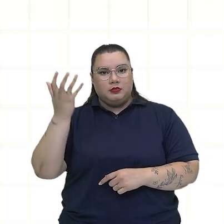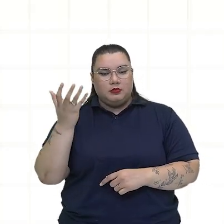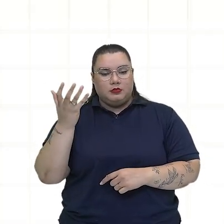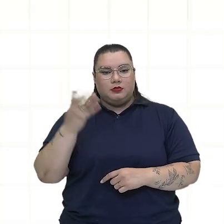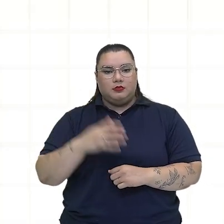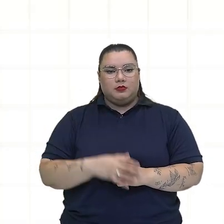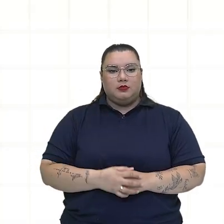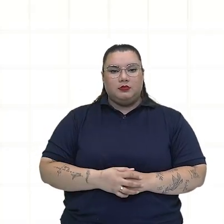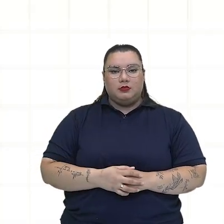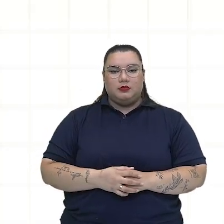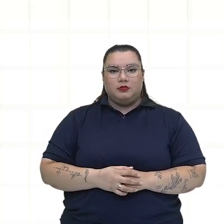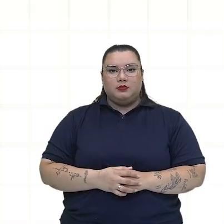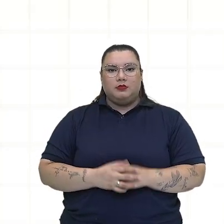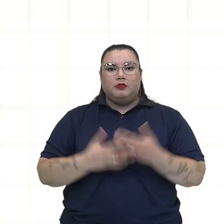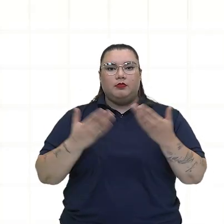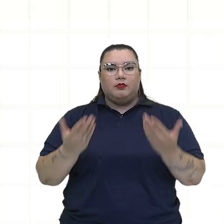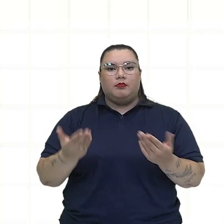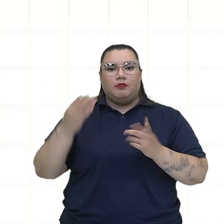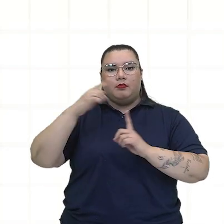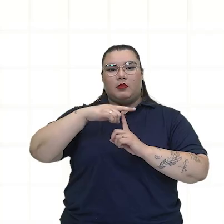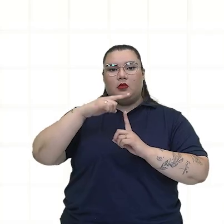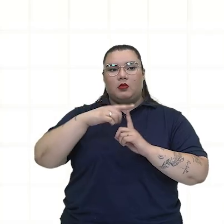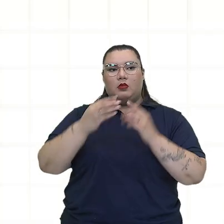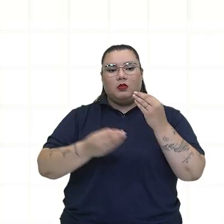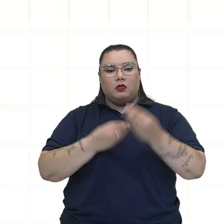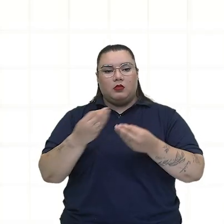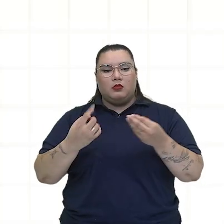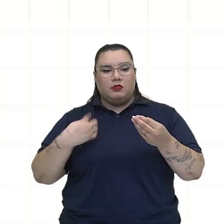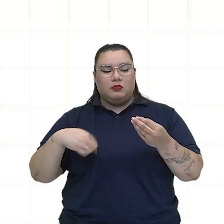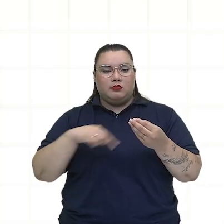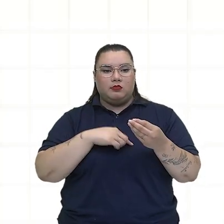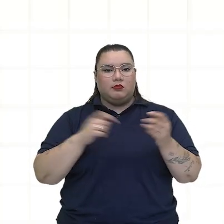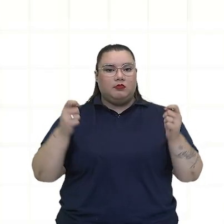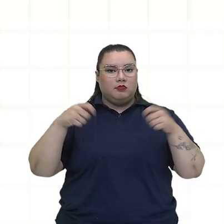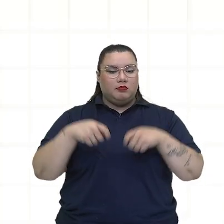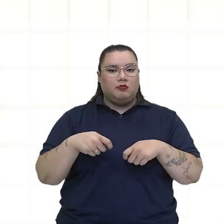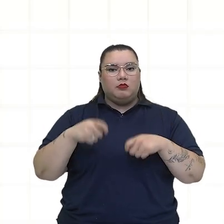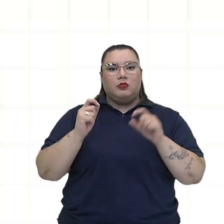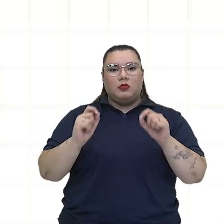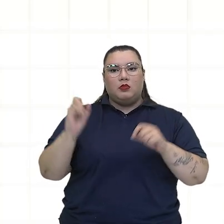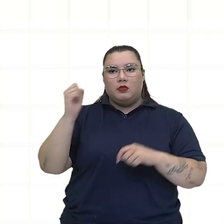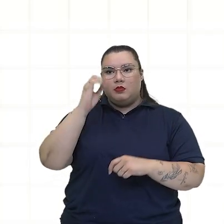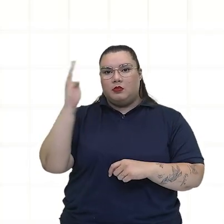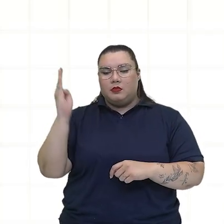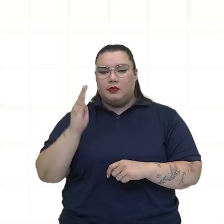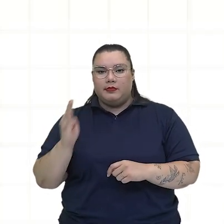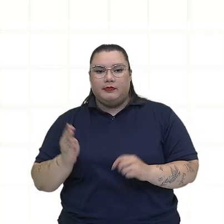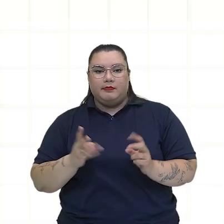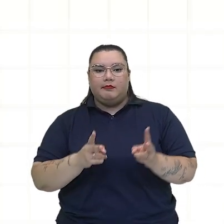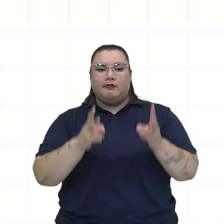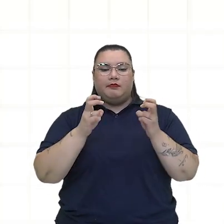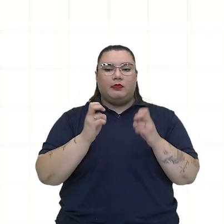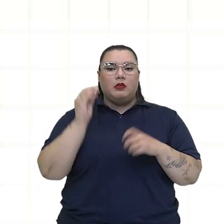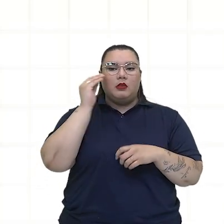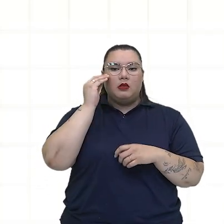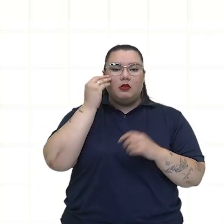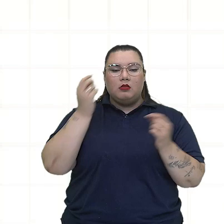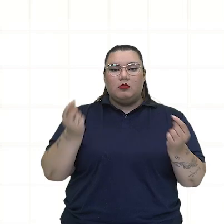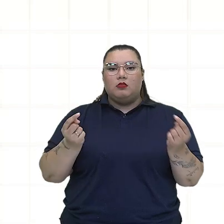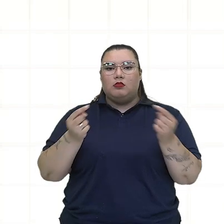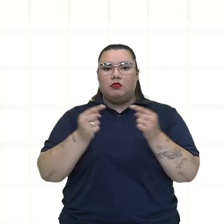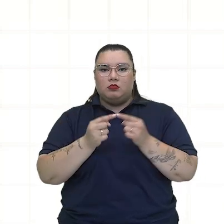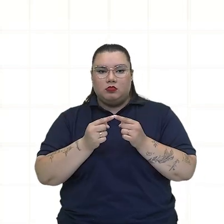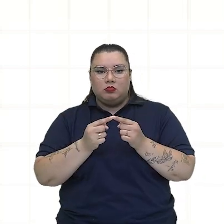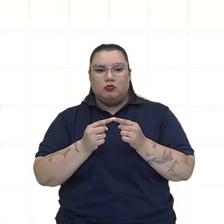ocorrendo. Uma forma com a qual a gente consegue, que o Brasil, na verdade, vem tentando lidar